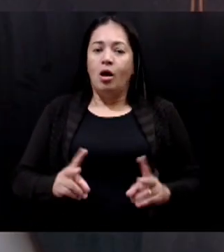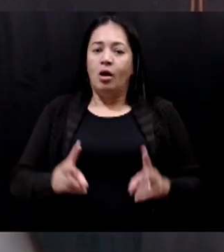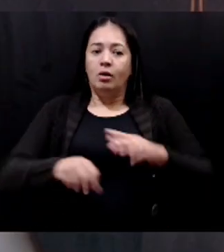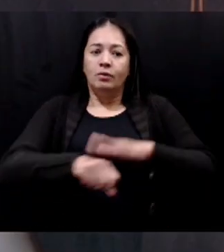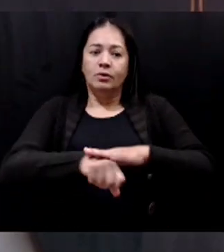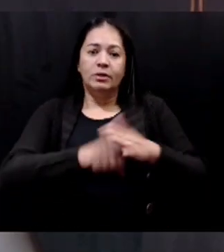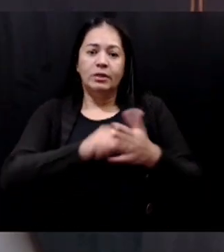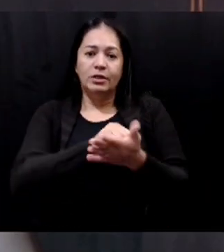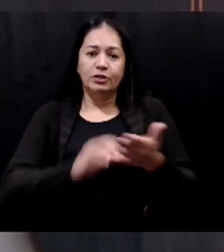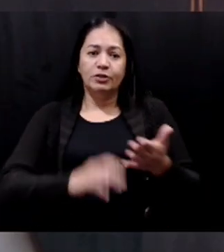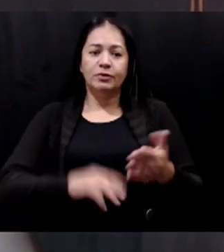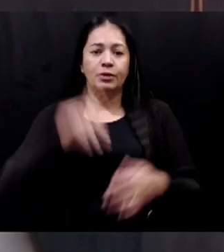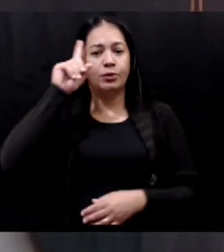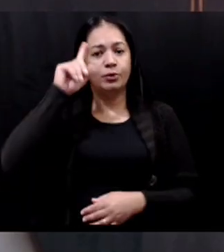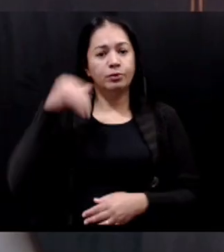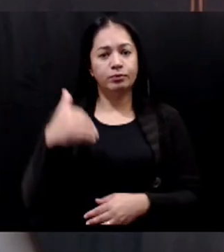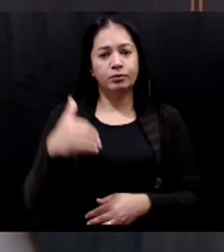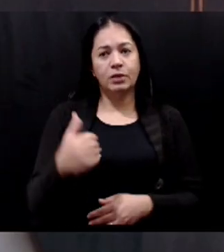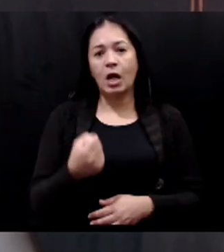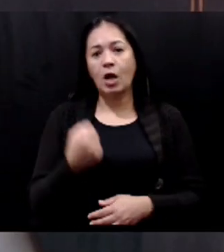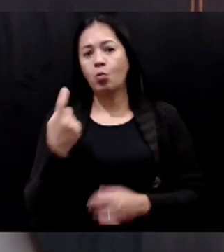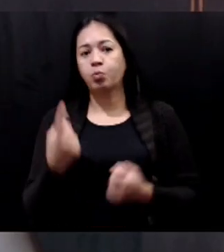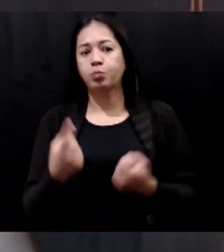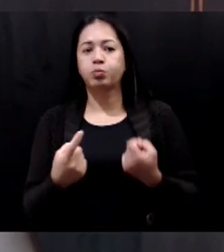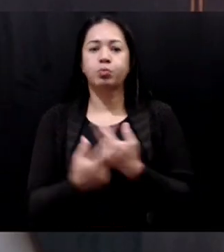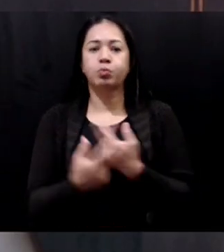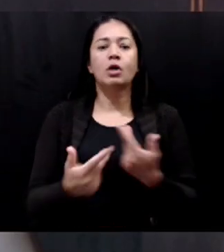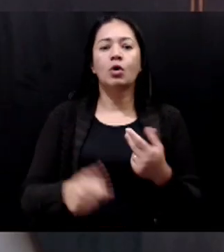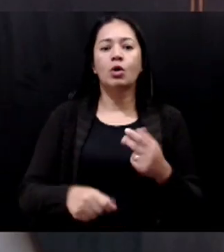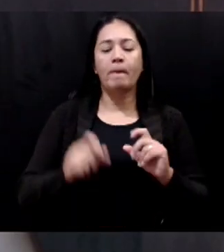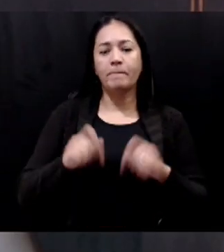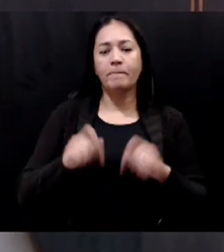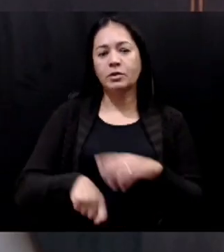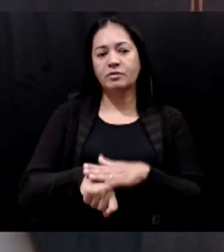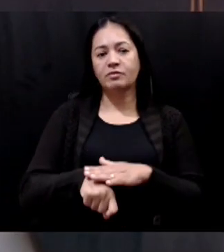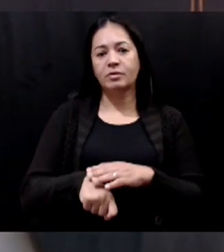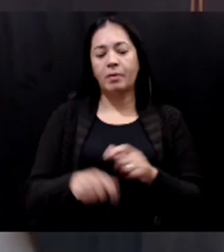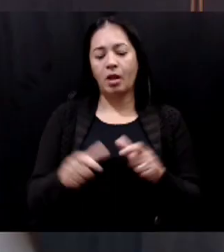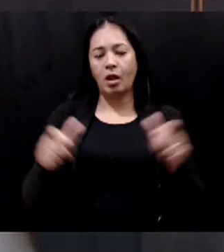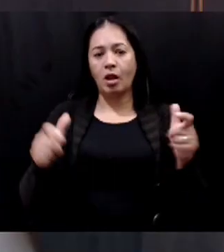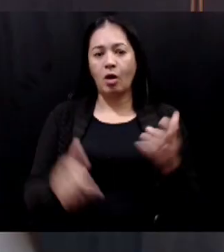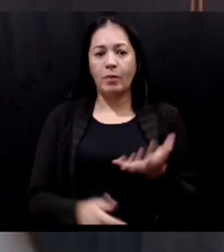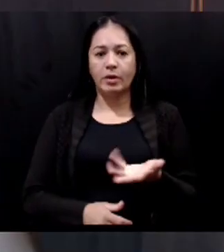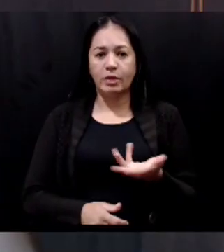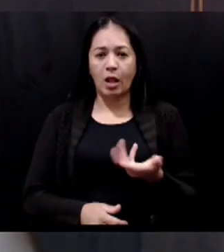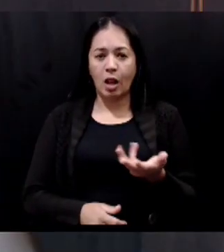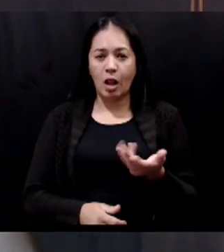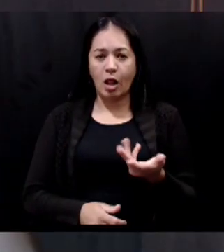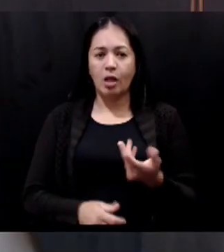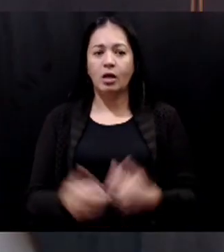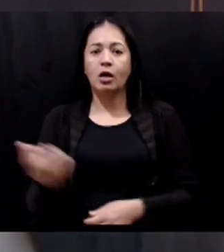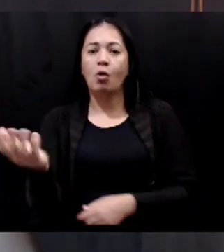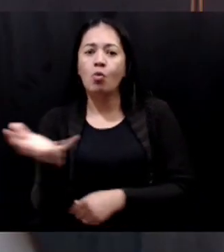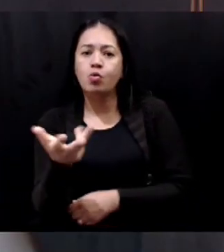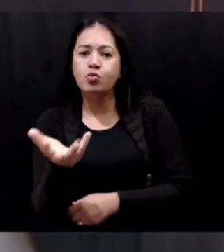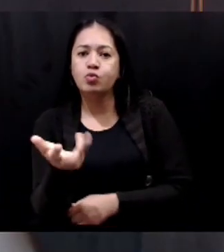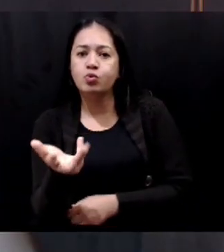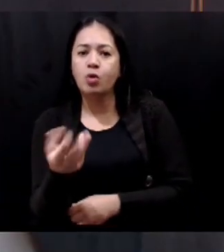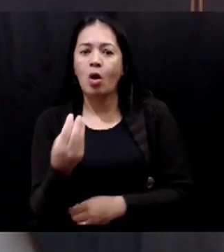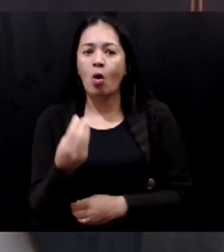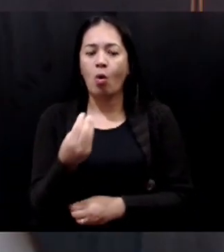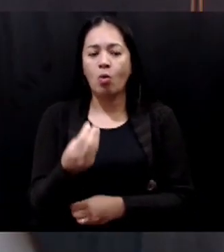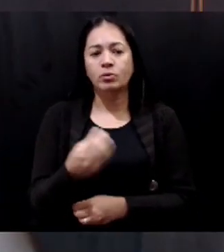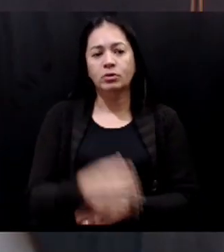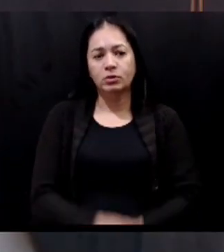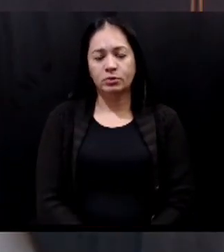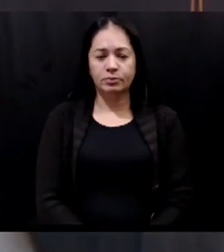coisas que a gente consegue fazer para aumentar a velocidade desse metabolismo, aumentar essa taxa metabólica basal. Uma delas